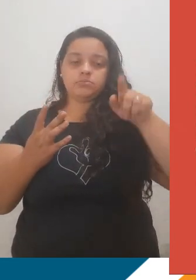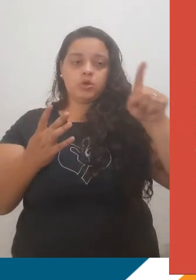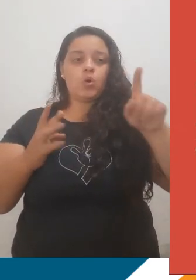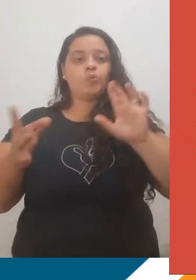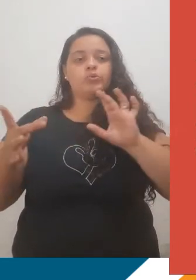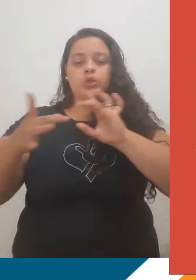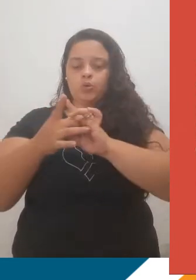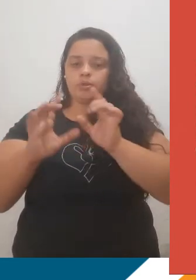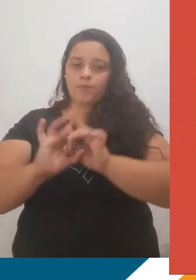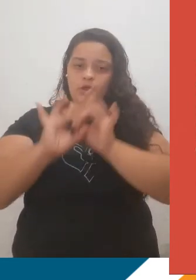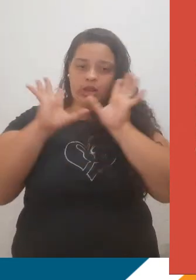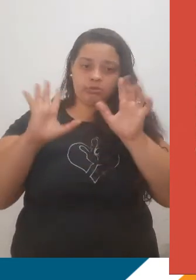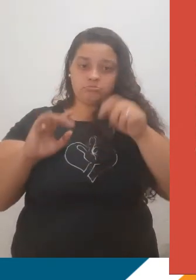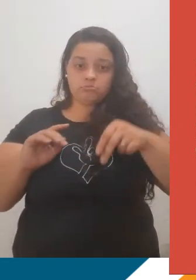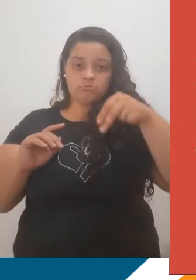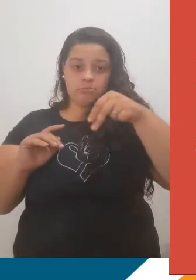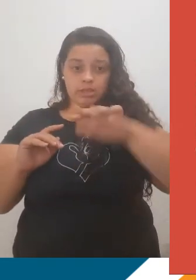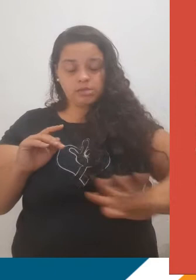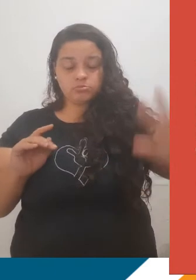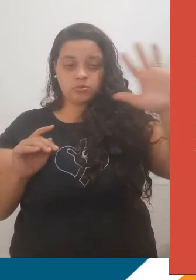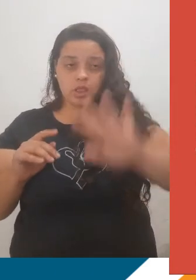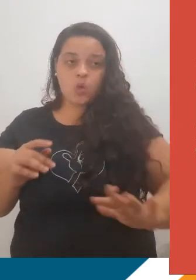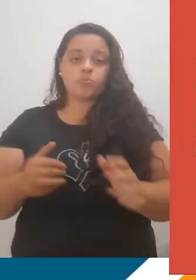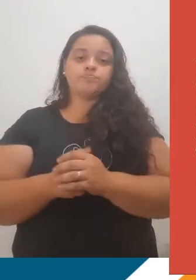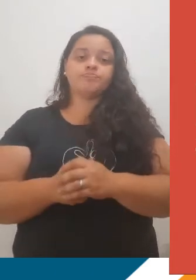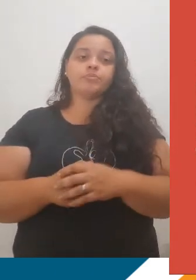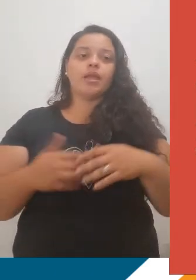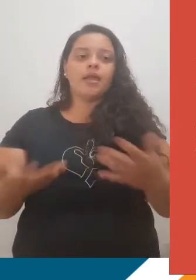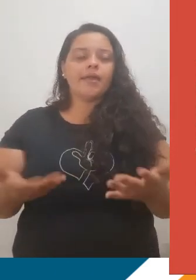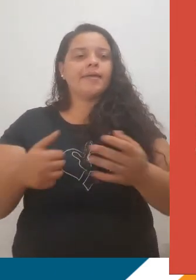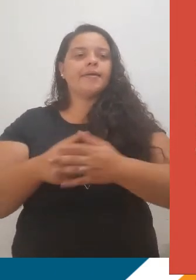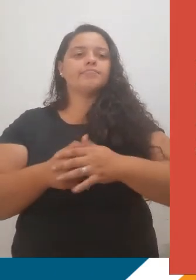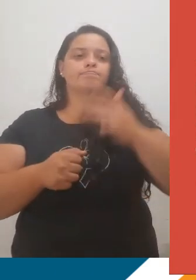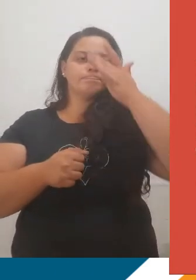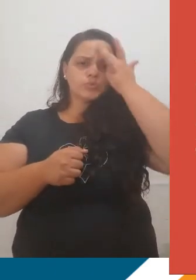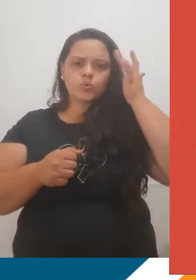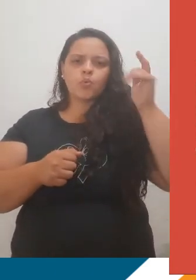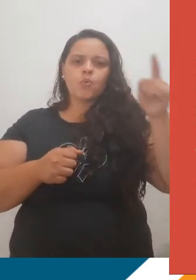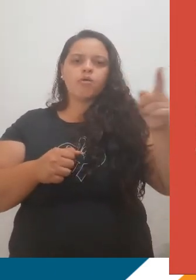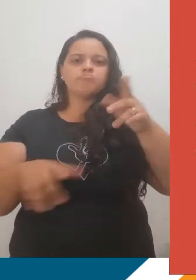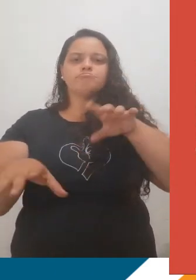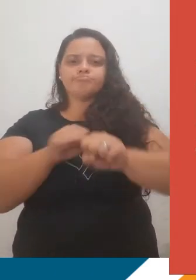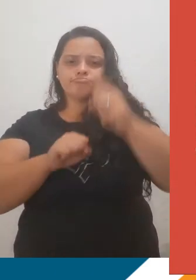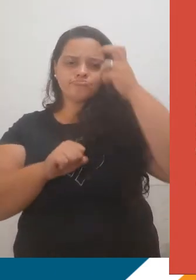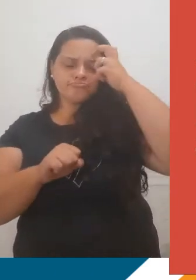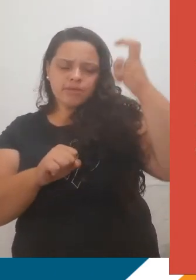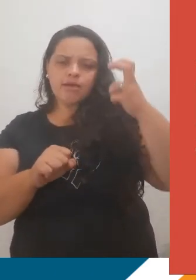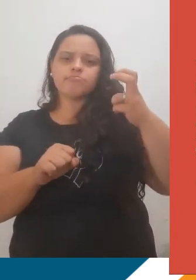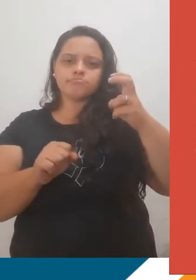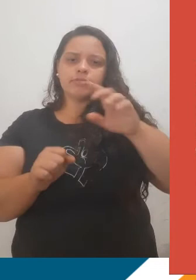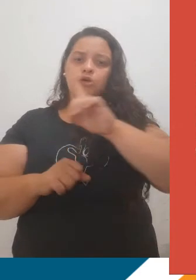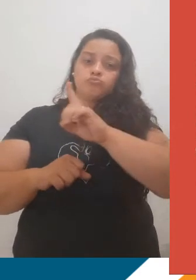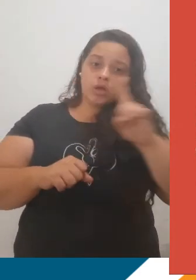União Democrática Nacional. A UDN é o partido dos bacharéis, é o partido dos intelectuais de direita